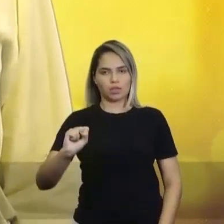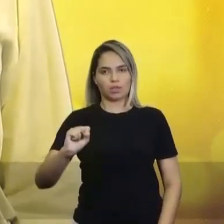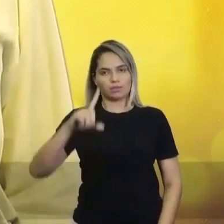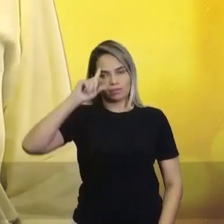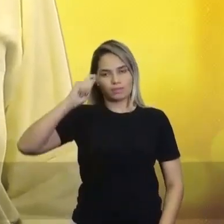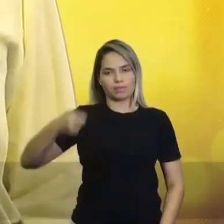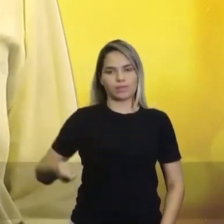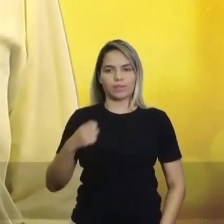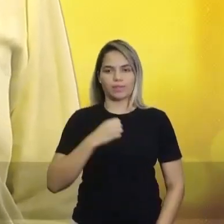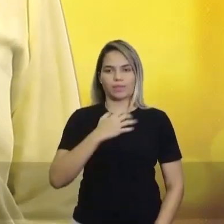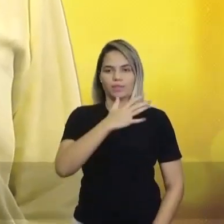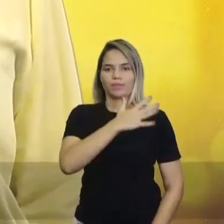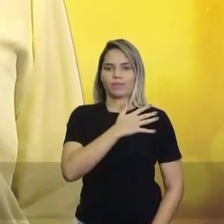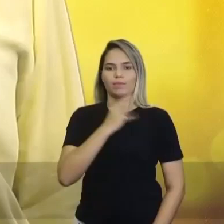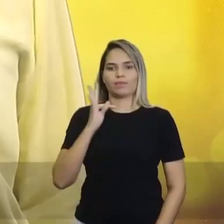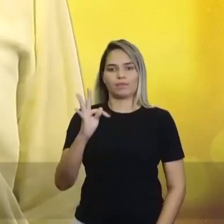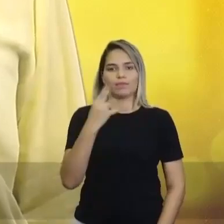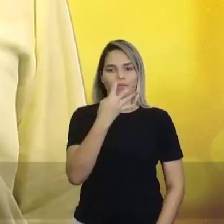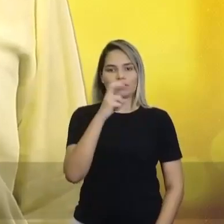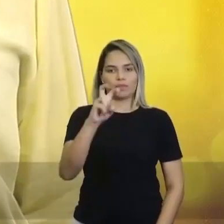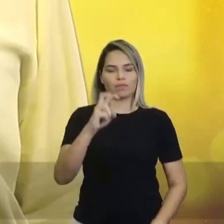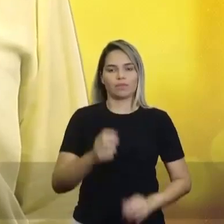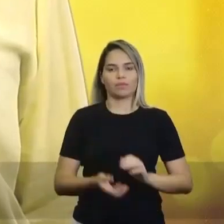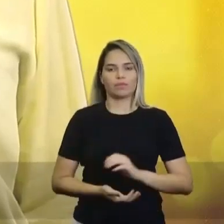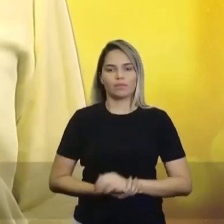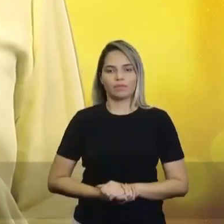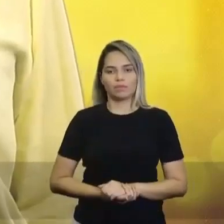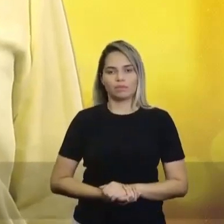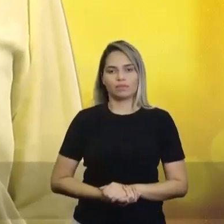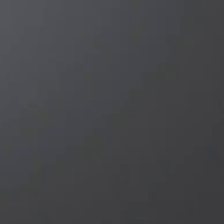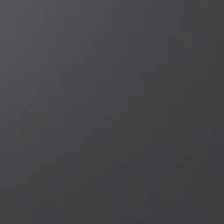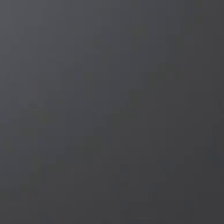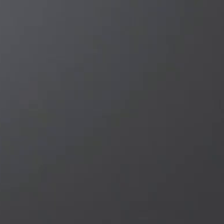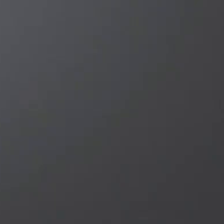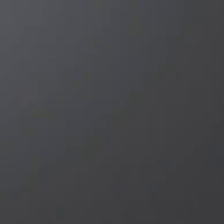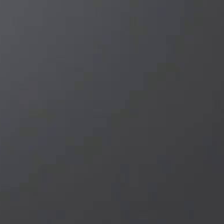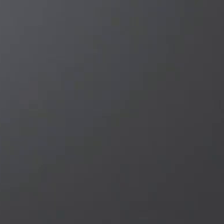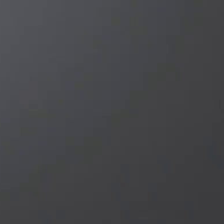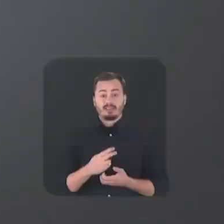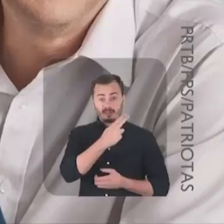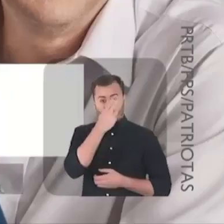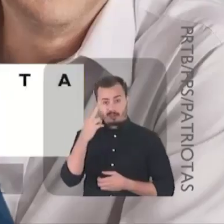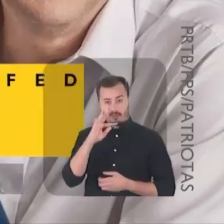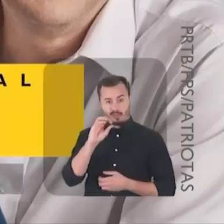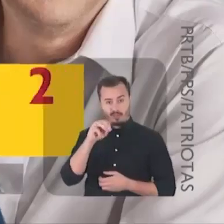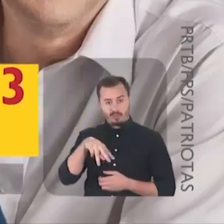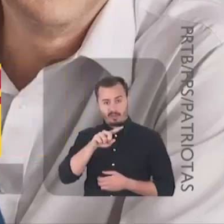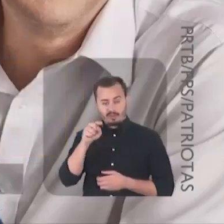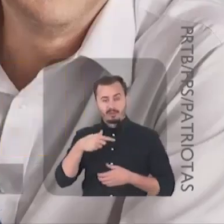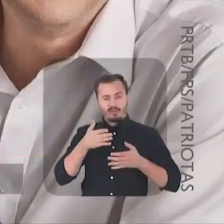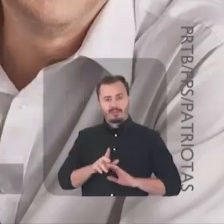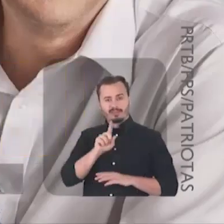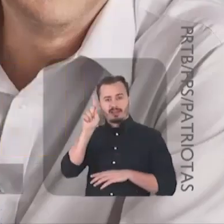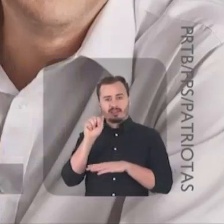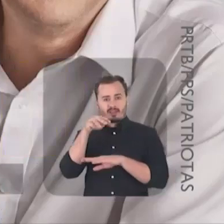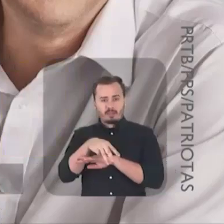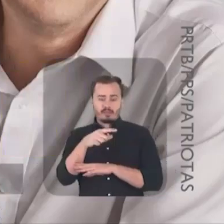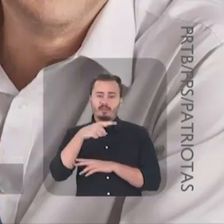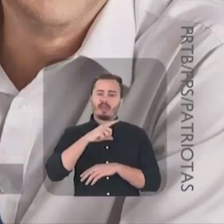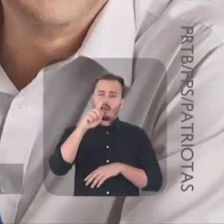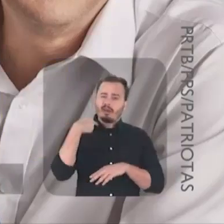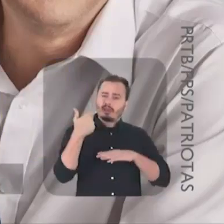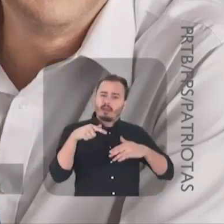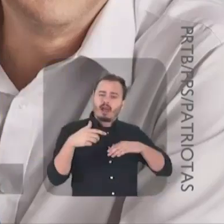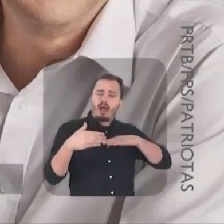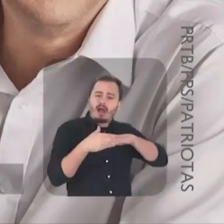4518. E para botar moral, vote. General 45. Sou Tomás Holanda, filho de